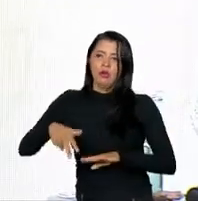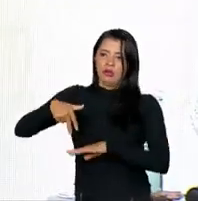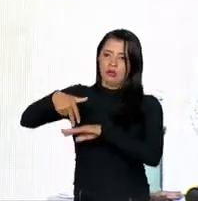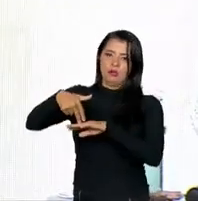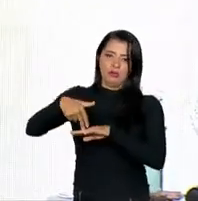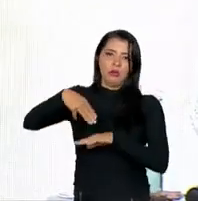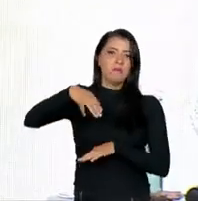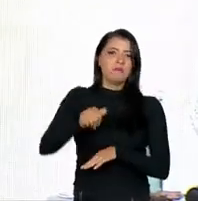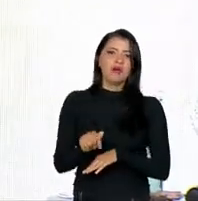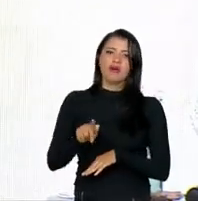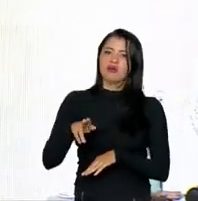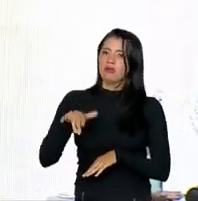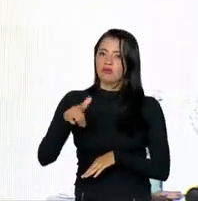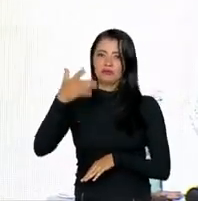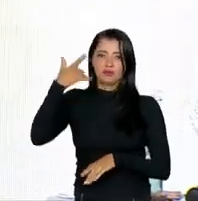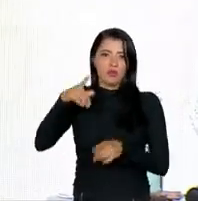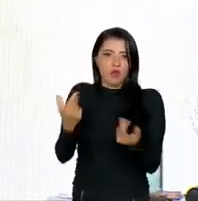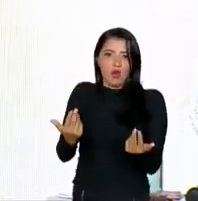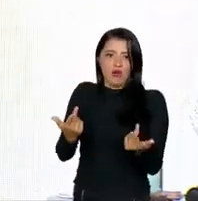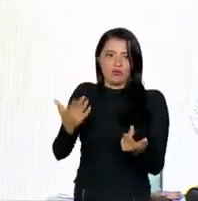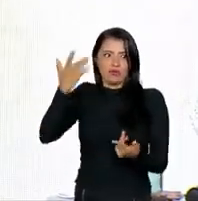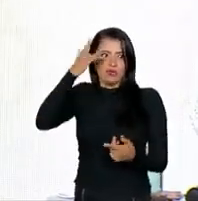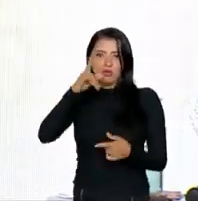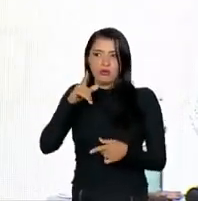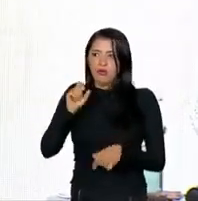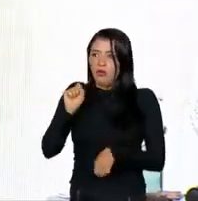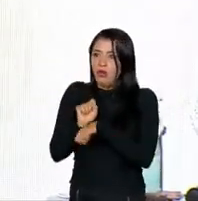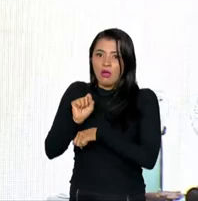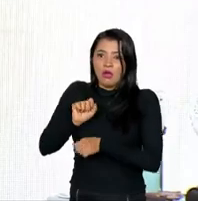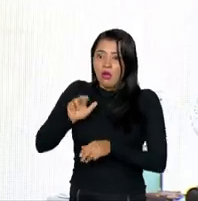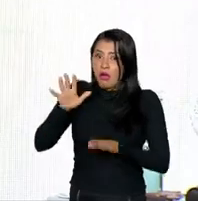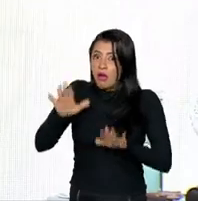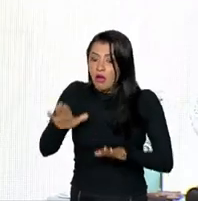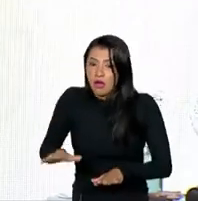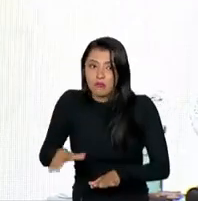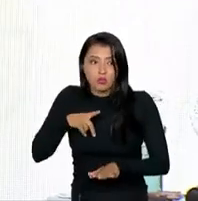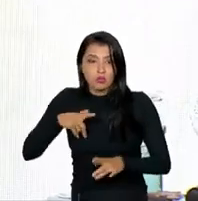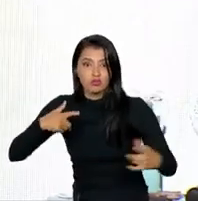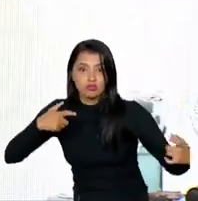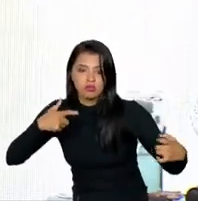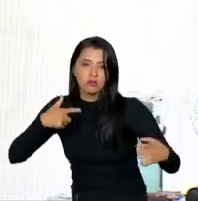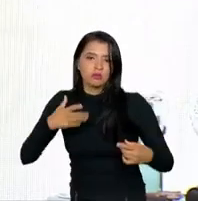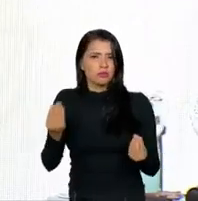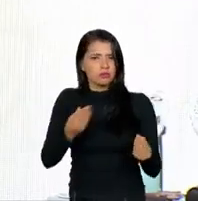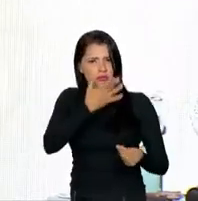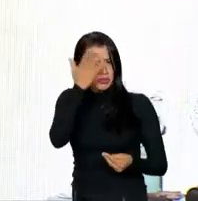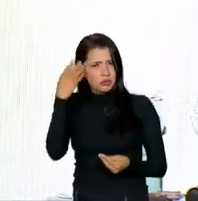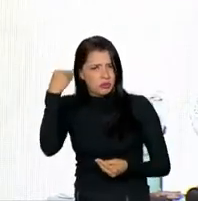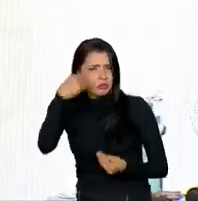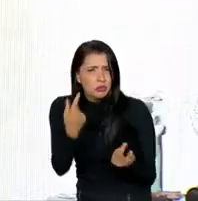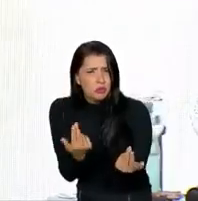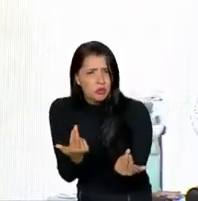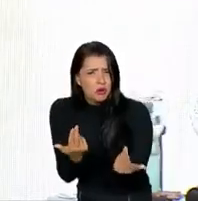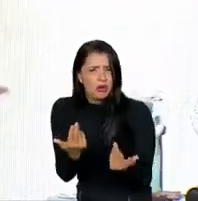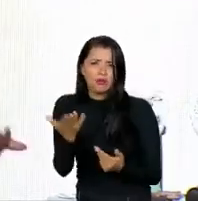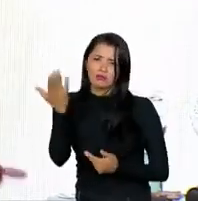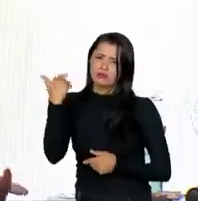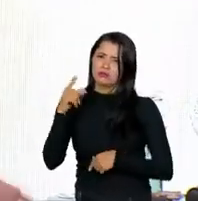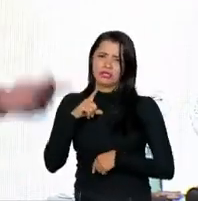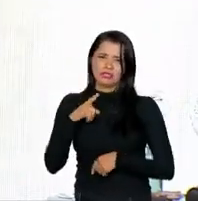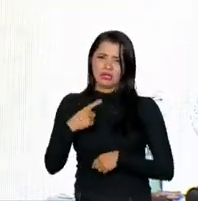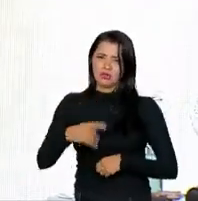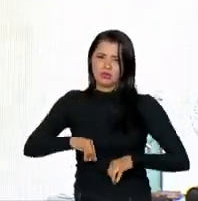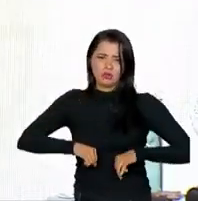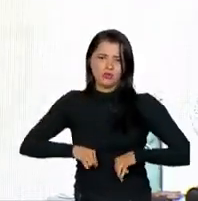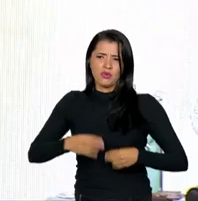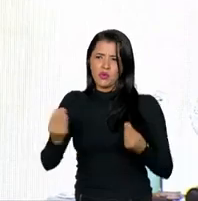ser interrompido com tiros. E quantas pessoas passam ou vivenciaram isso? E quando vivenciaram, não tem como